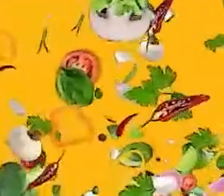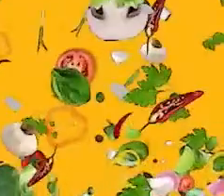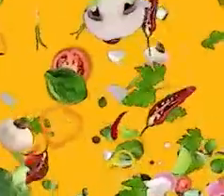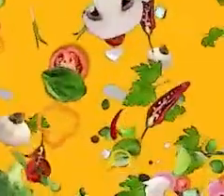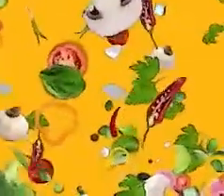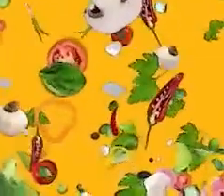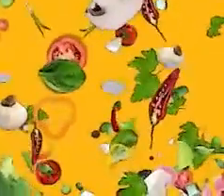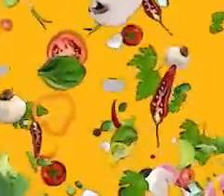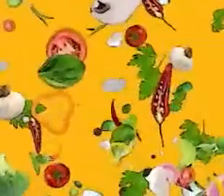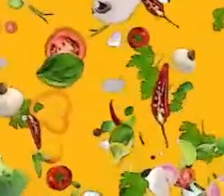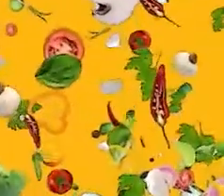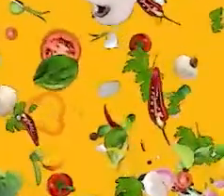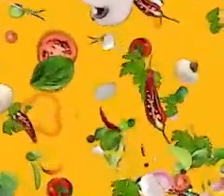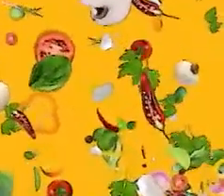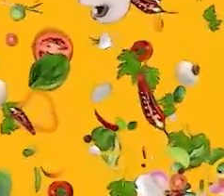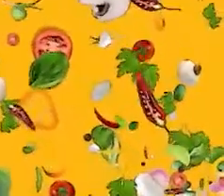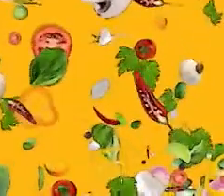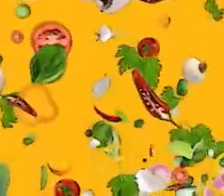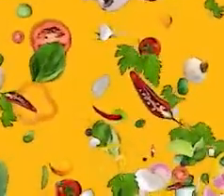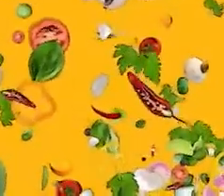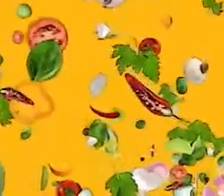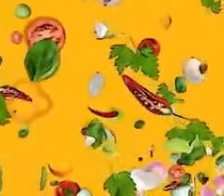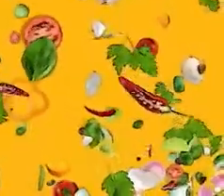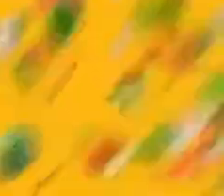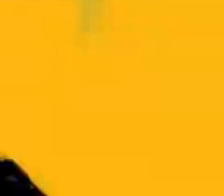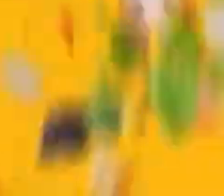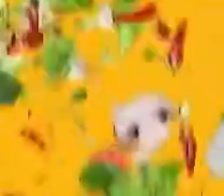uma cebola grande,